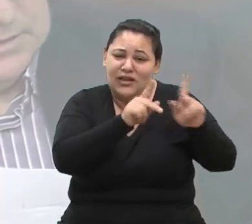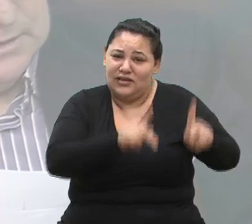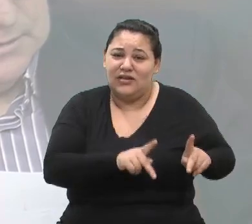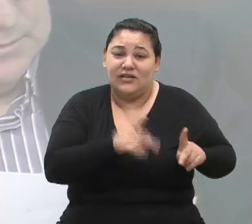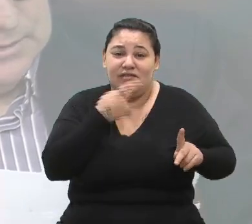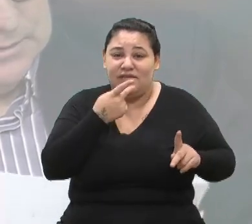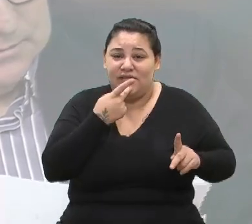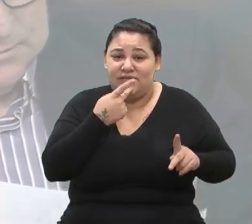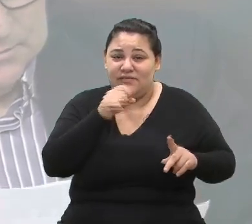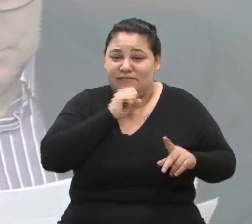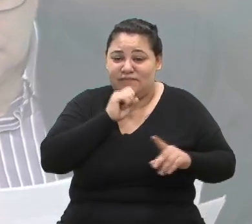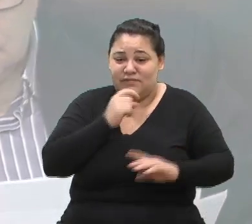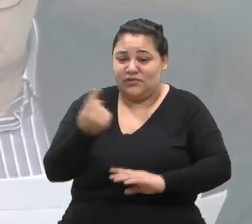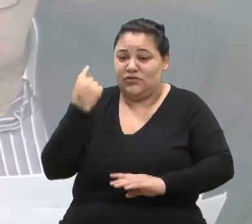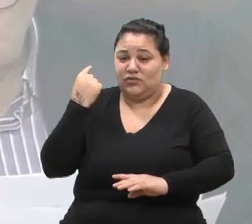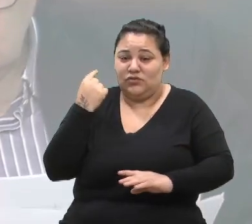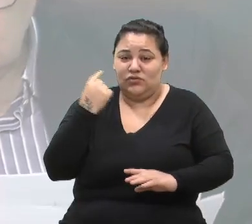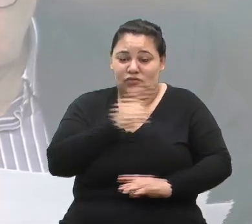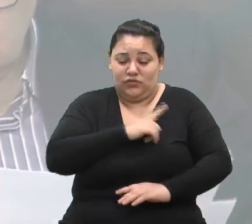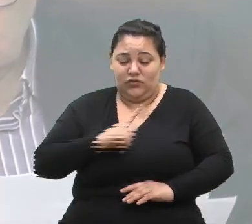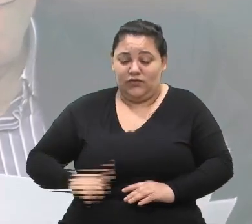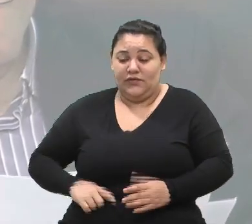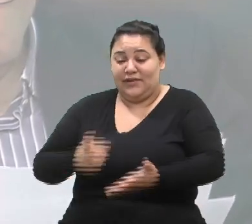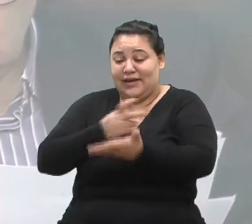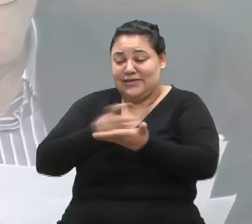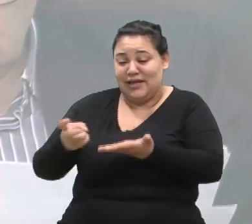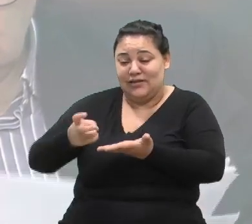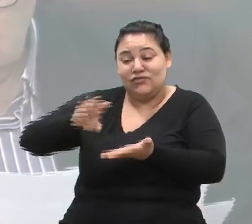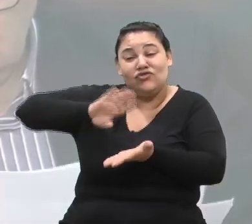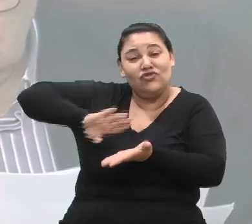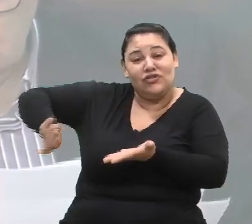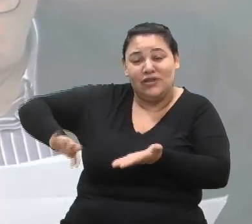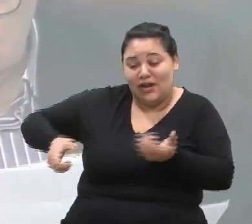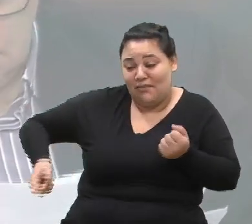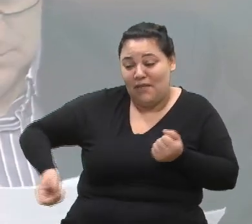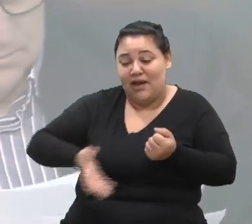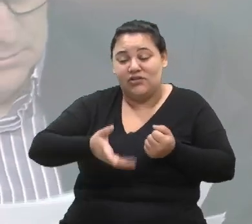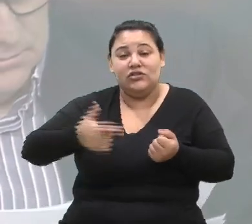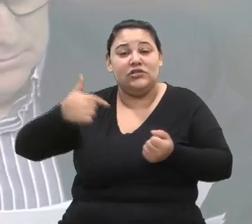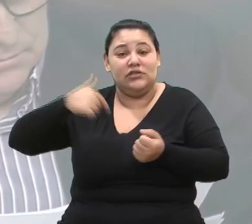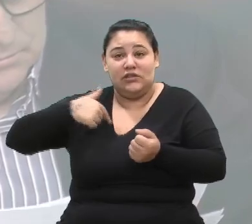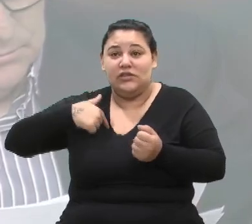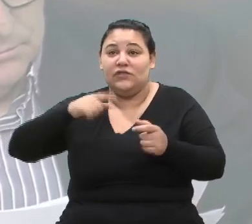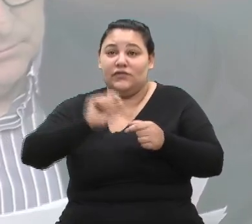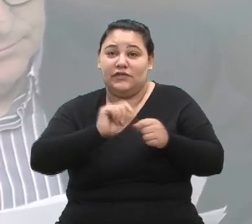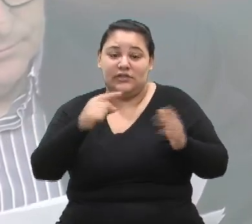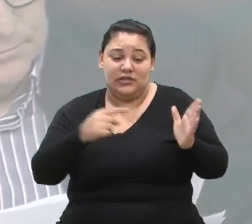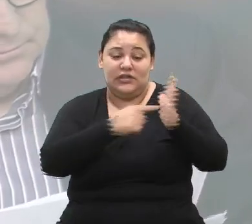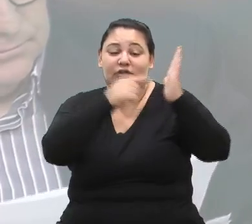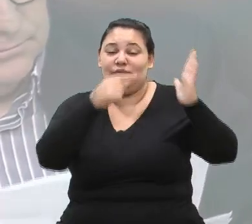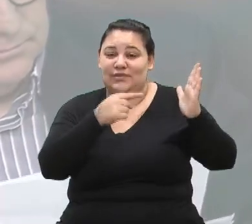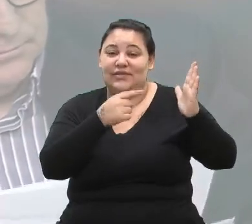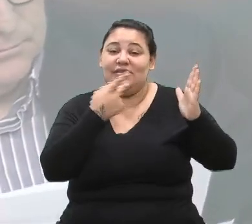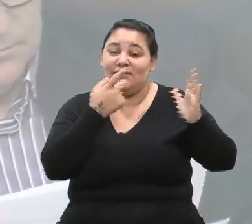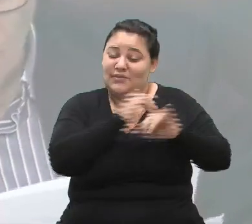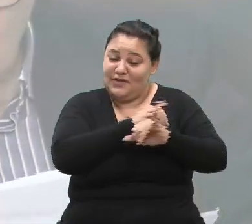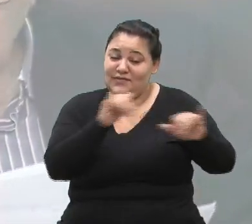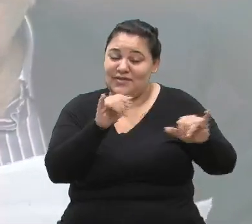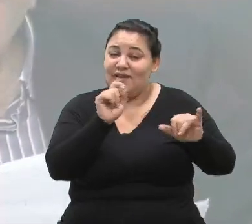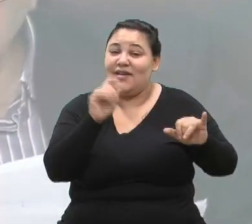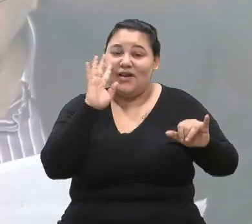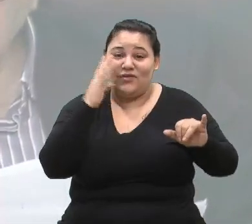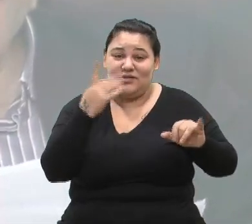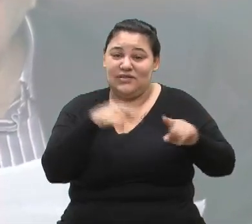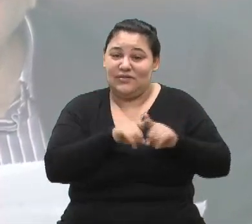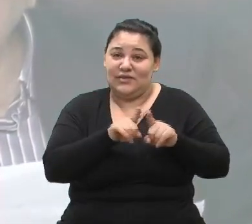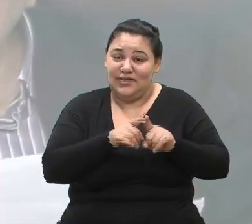o governo Cassado tentou retirar a bocha lá da Festa da Uva, eu fui um dos que denunciei aqui que isso ia acontecer, né? Inclusive a